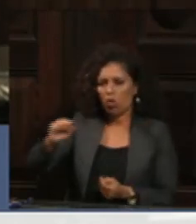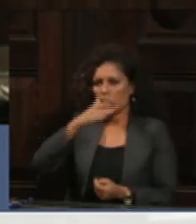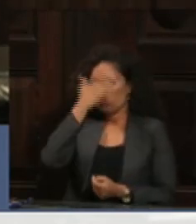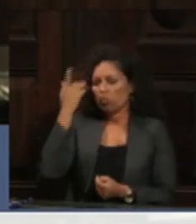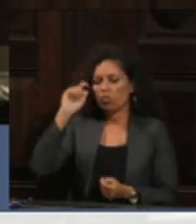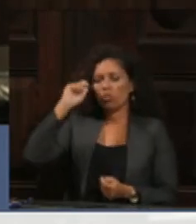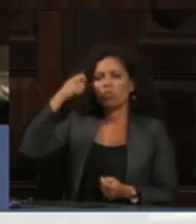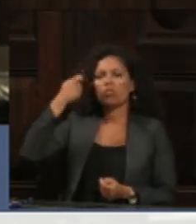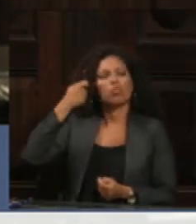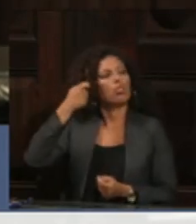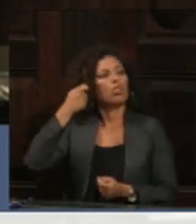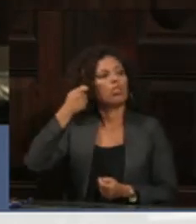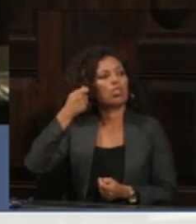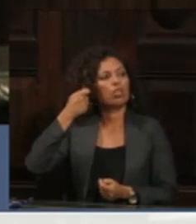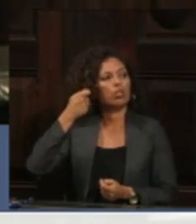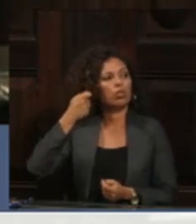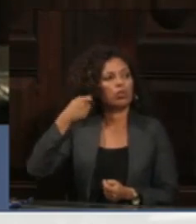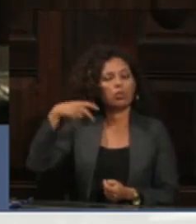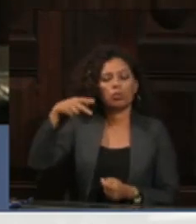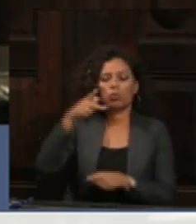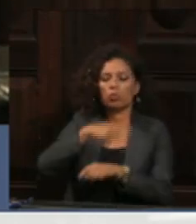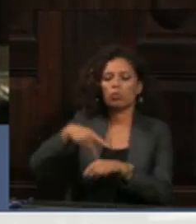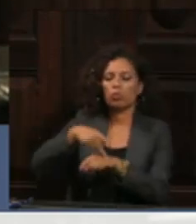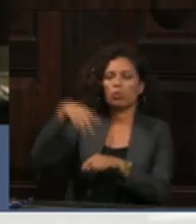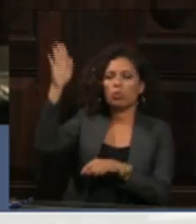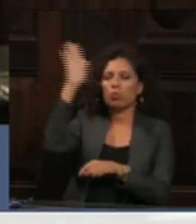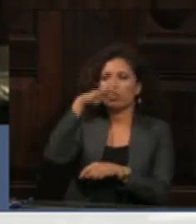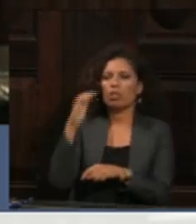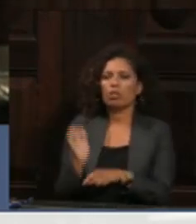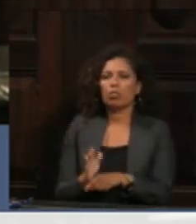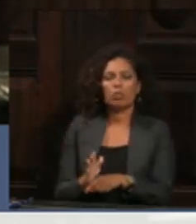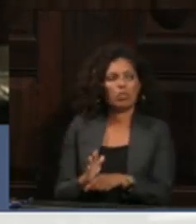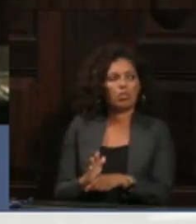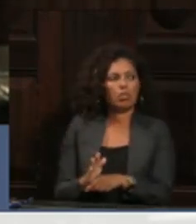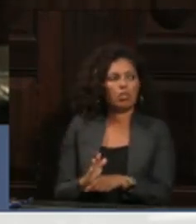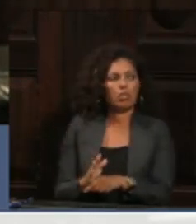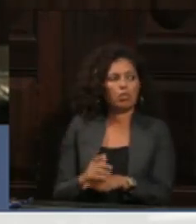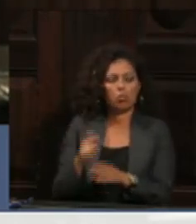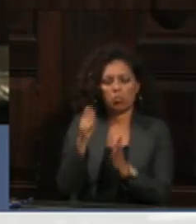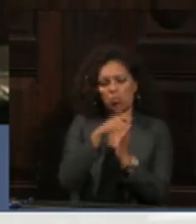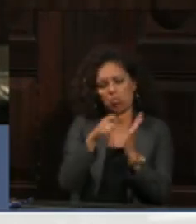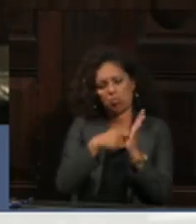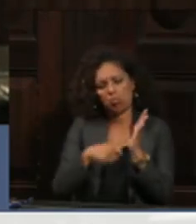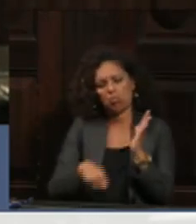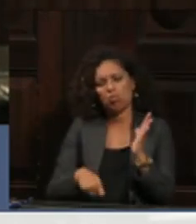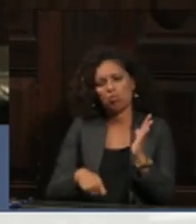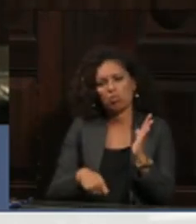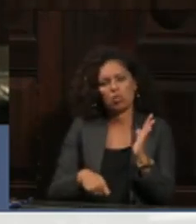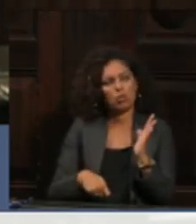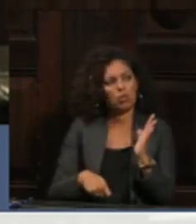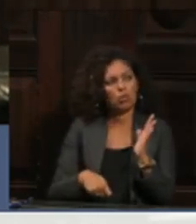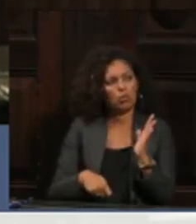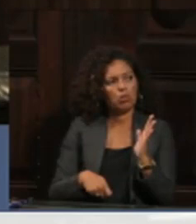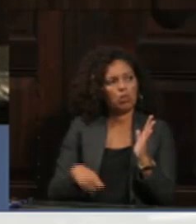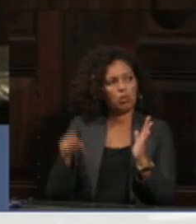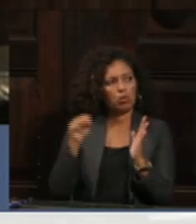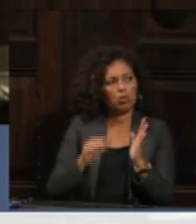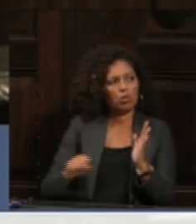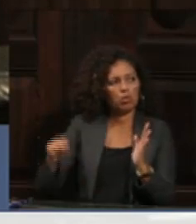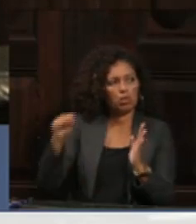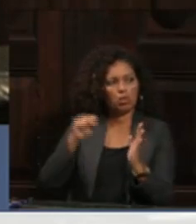negro, do negro brasileiro, pesquisa escrita pelo senador